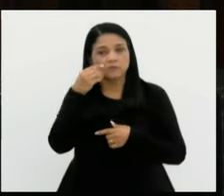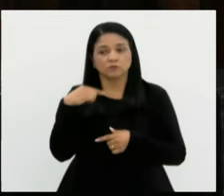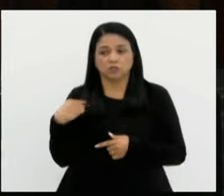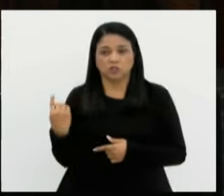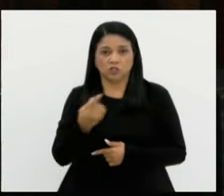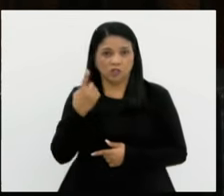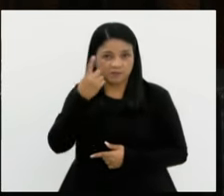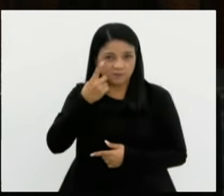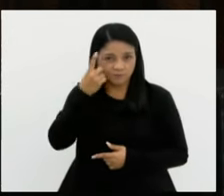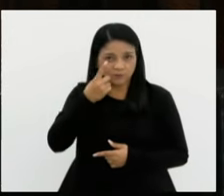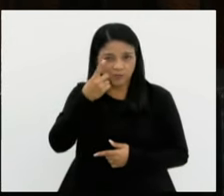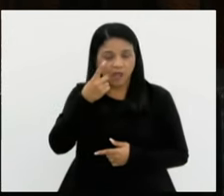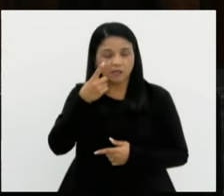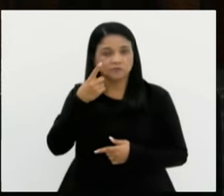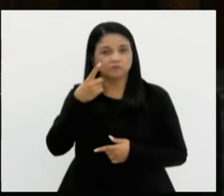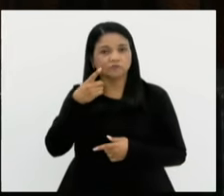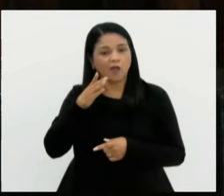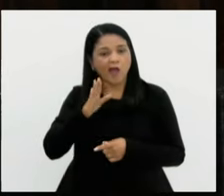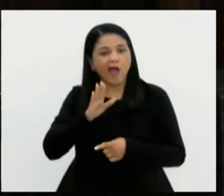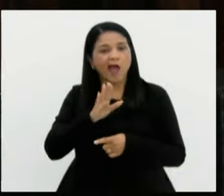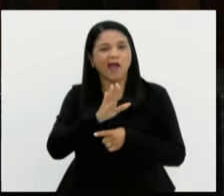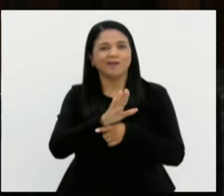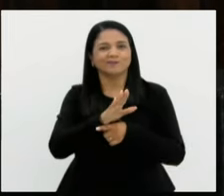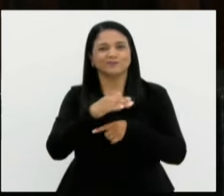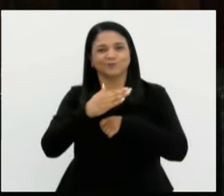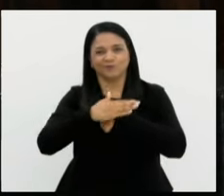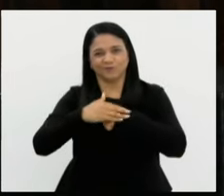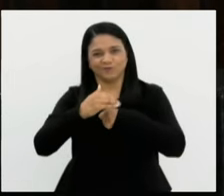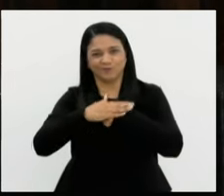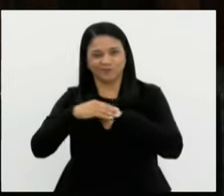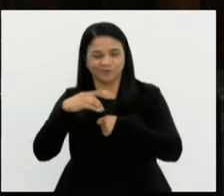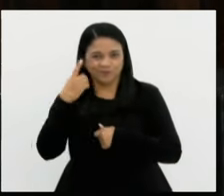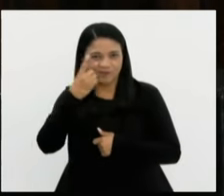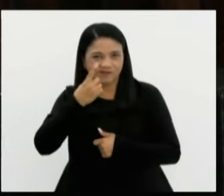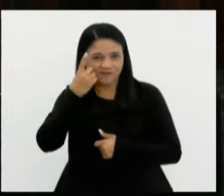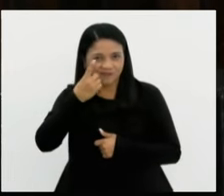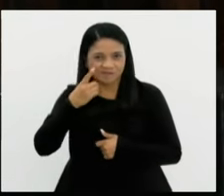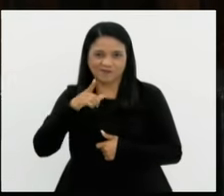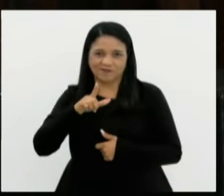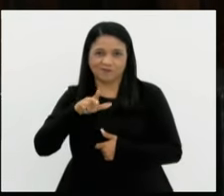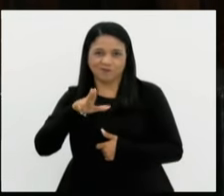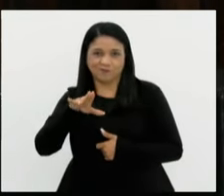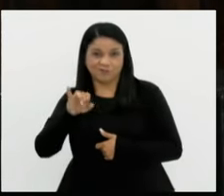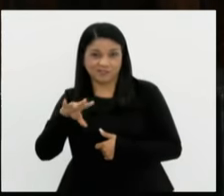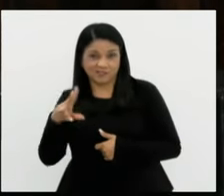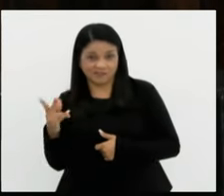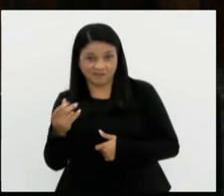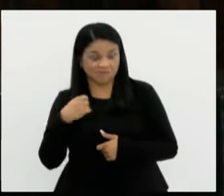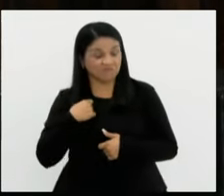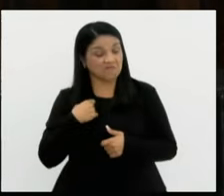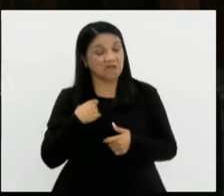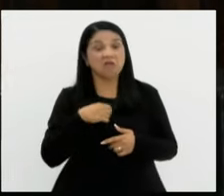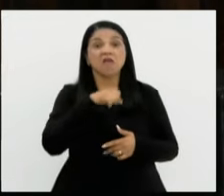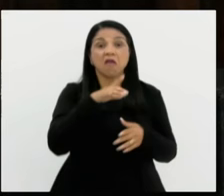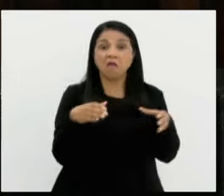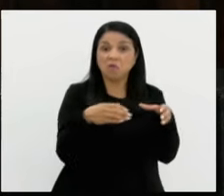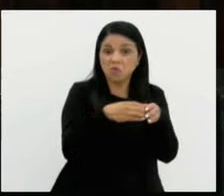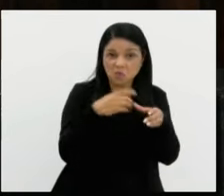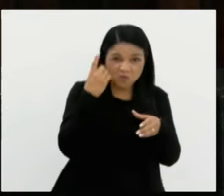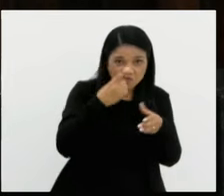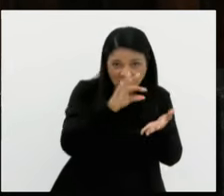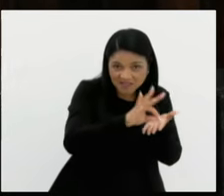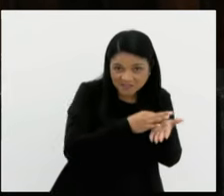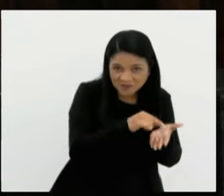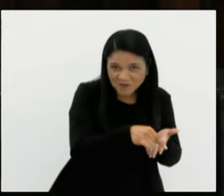nós beneficiamos algum deputado. E aí aqueles que assinaram a emenda vão dizer: não, nós não fomos não, foram eles que fizeram. Ou